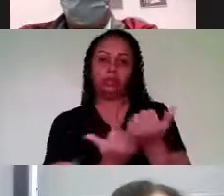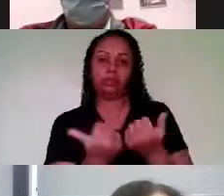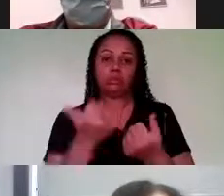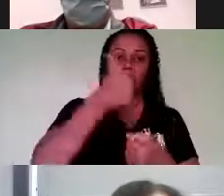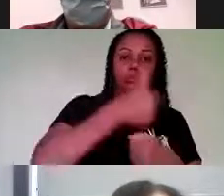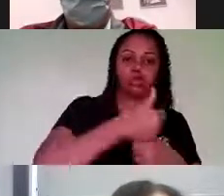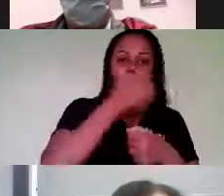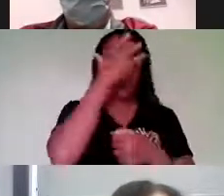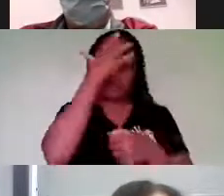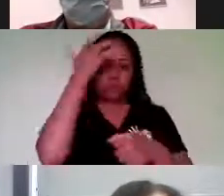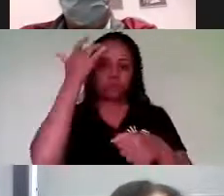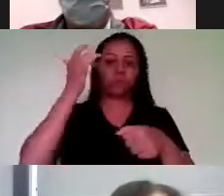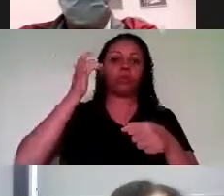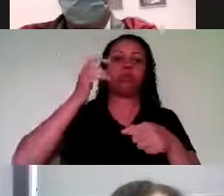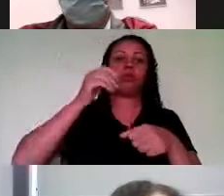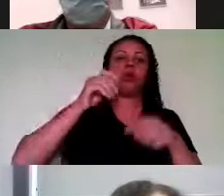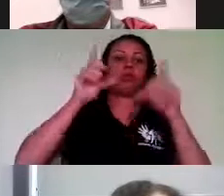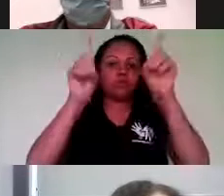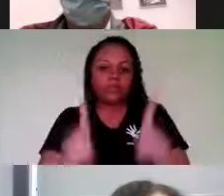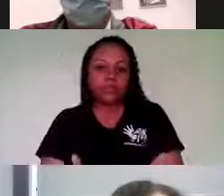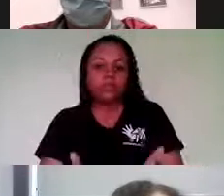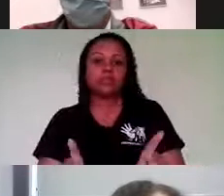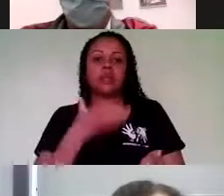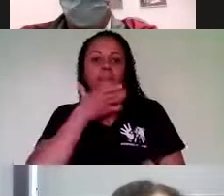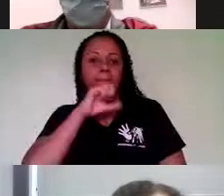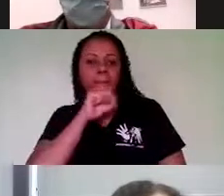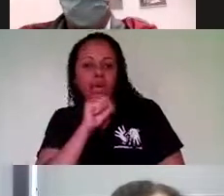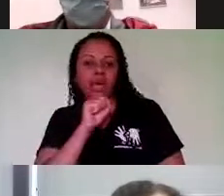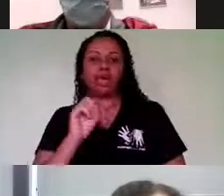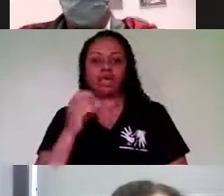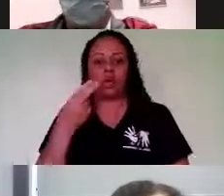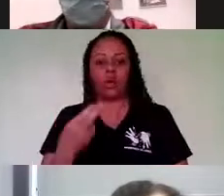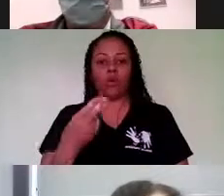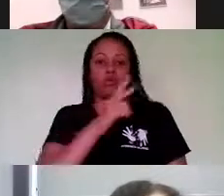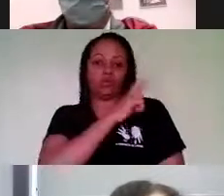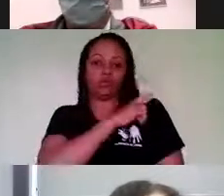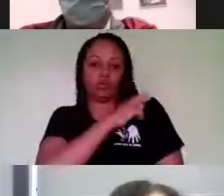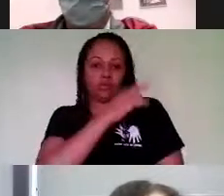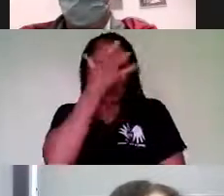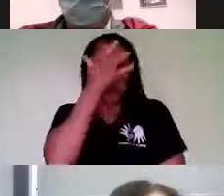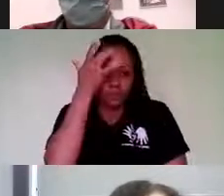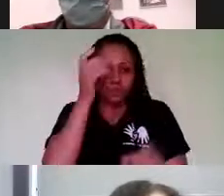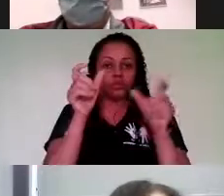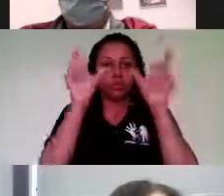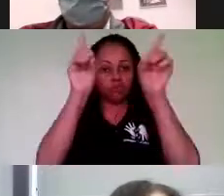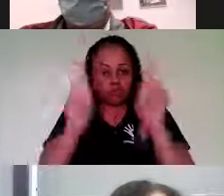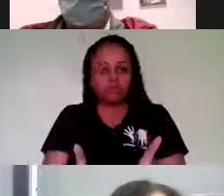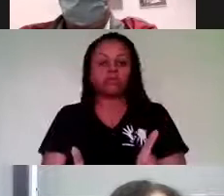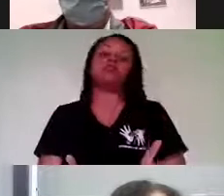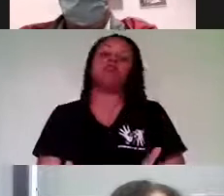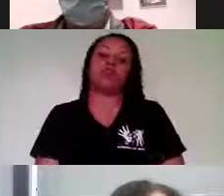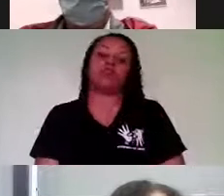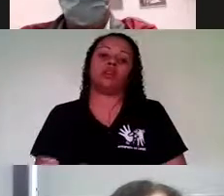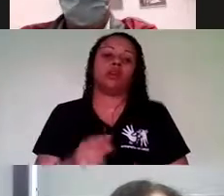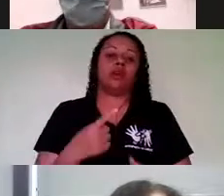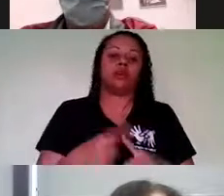com deficiência por pais ou responsáveis de pessoas com deficiência. Claro que a gente entende que que